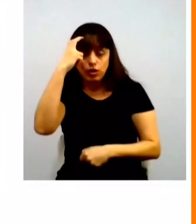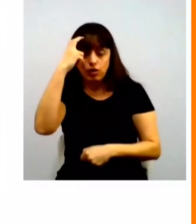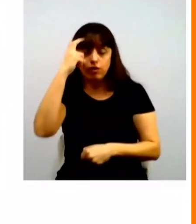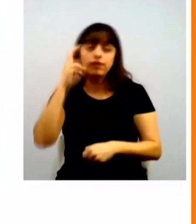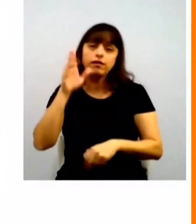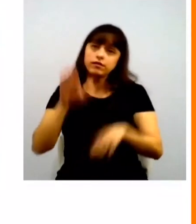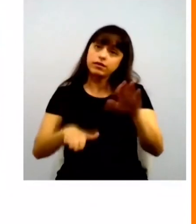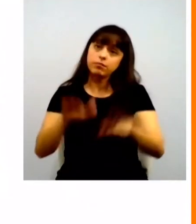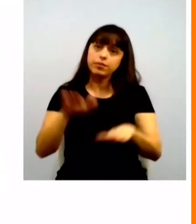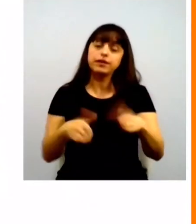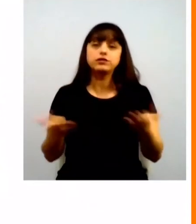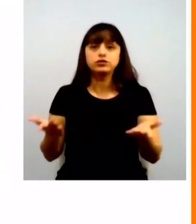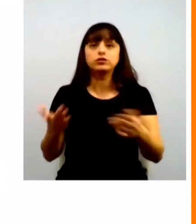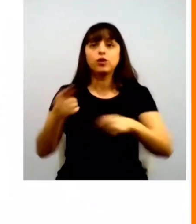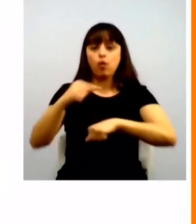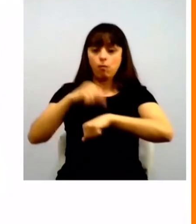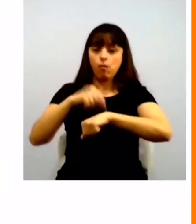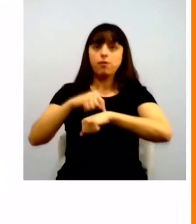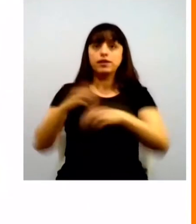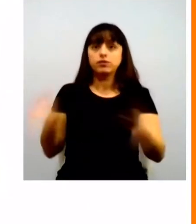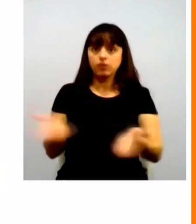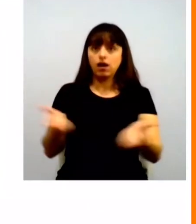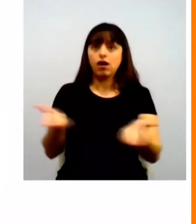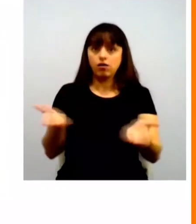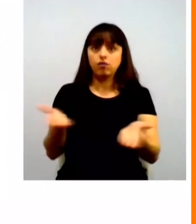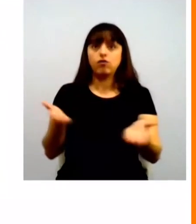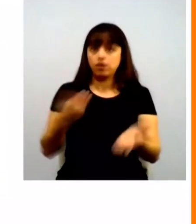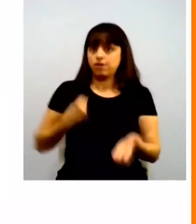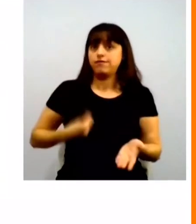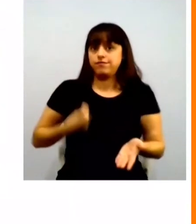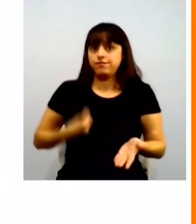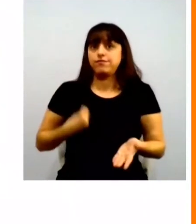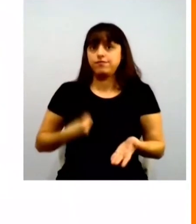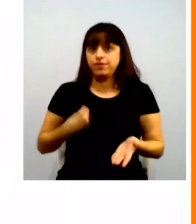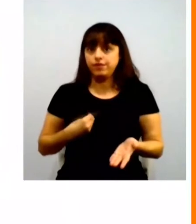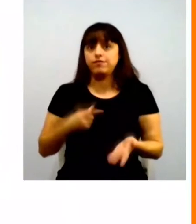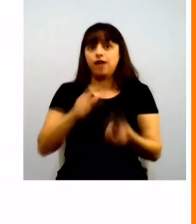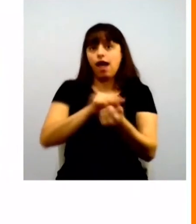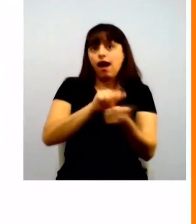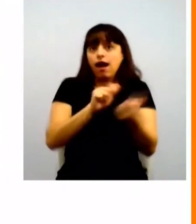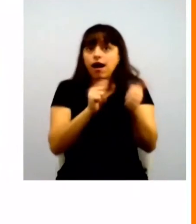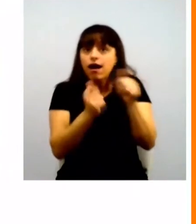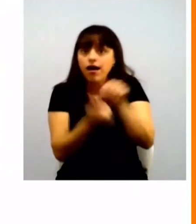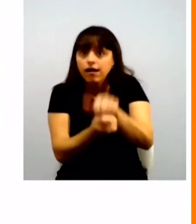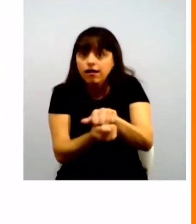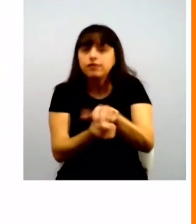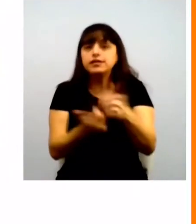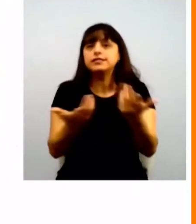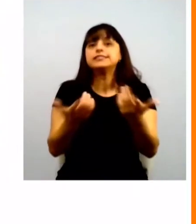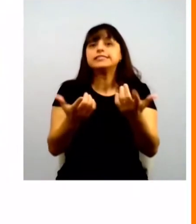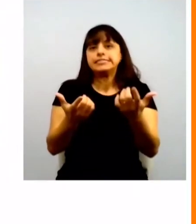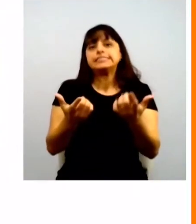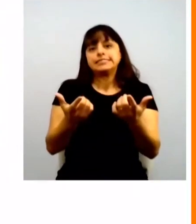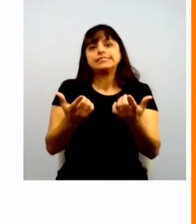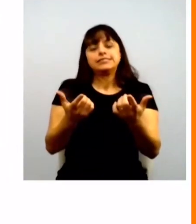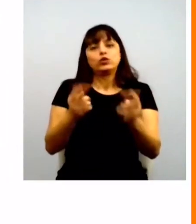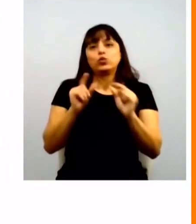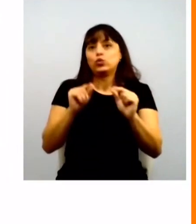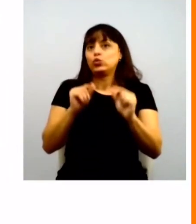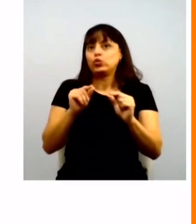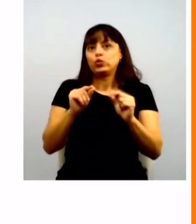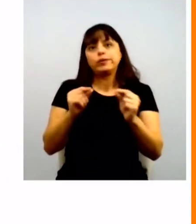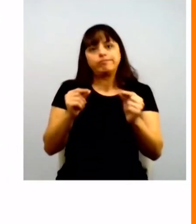entorno que estamos vivendo de trânsito ou de uma situação crítica global,